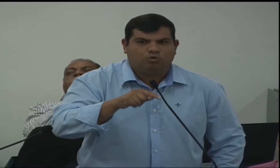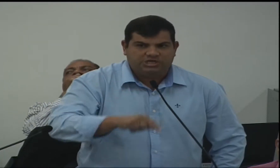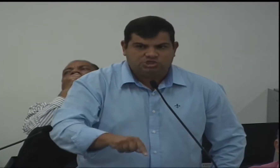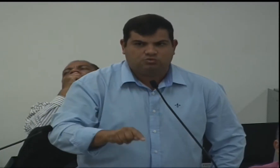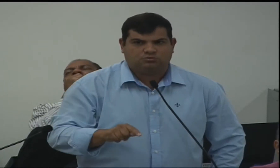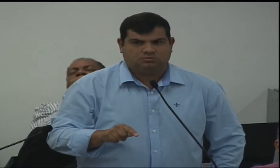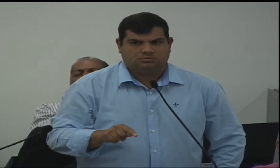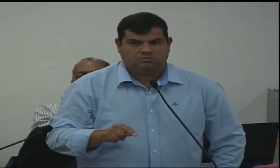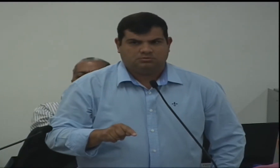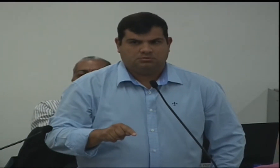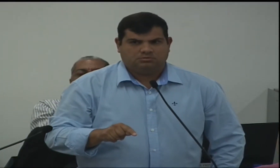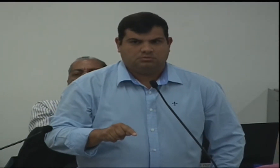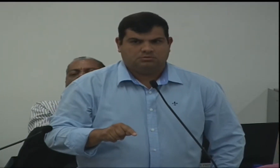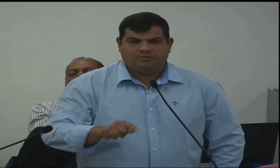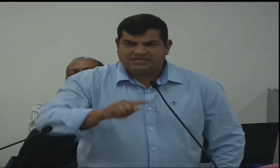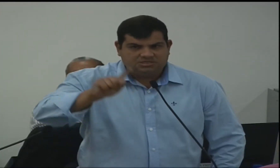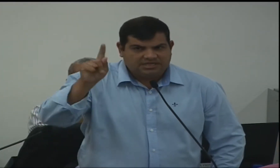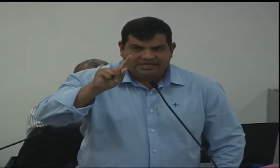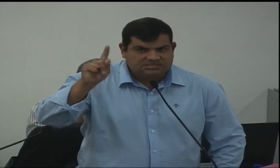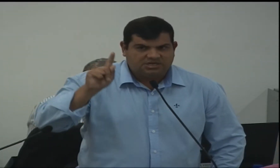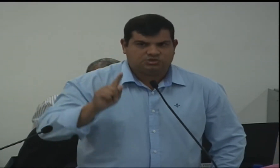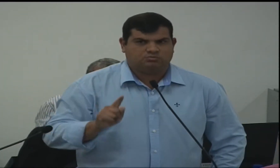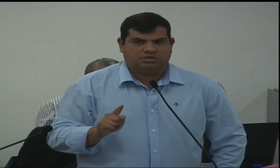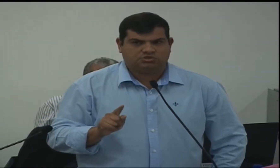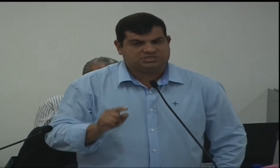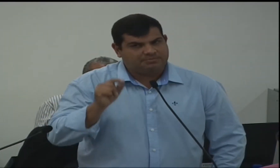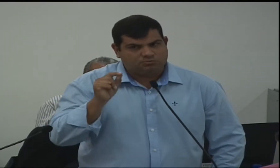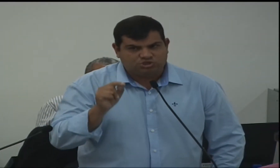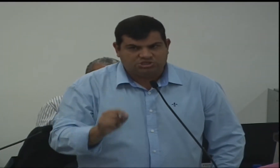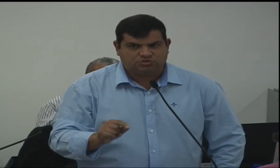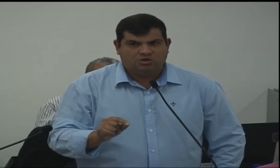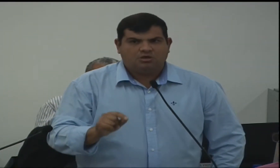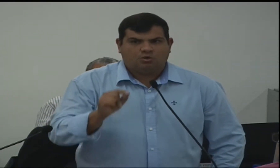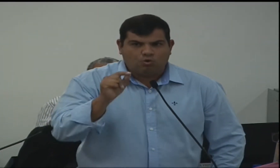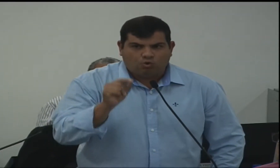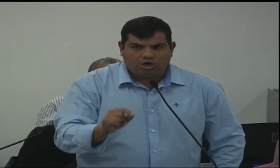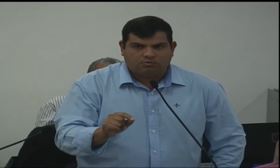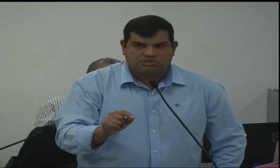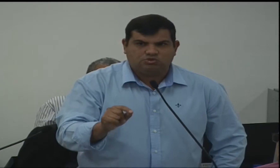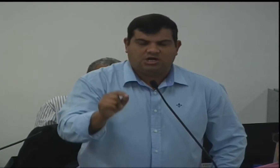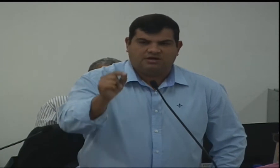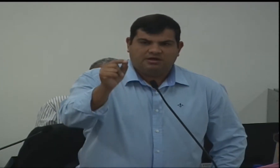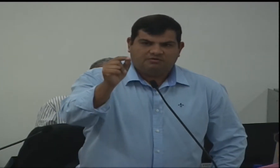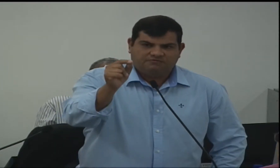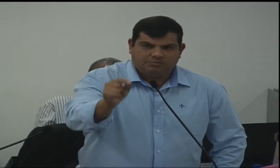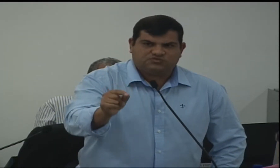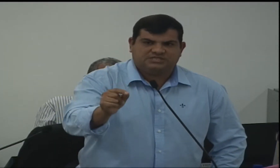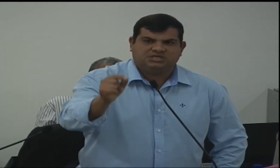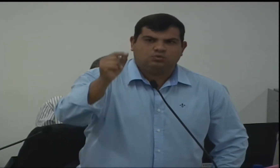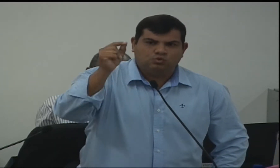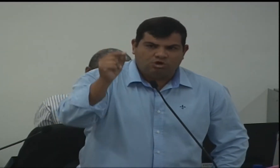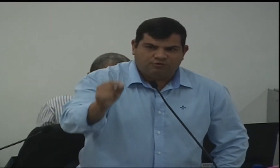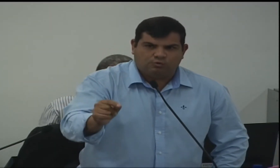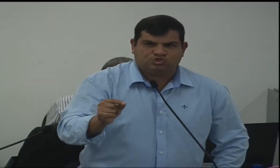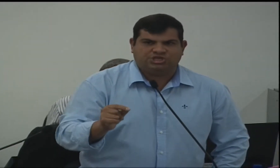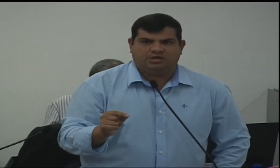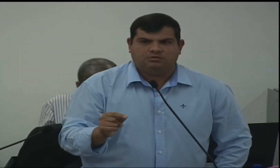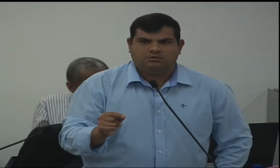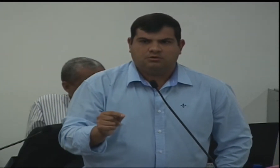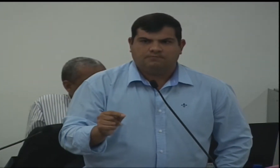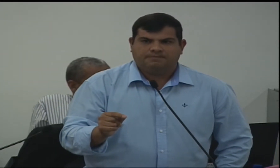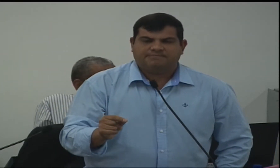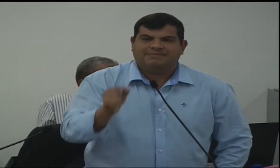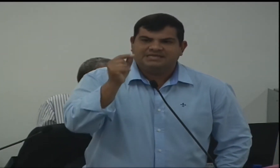interesse político. Não era de interesse de direitos humanos. Nós sabemos disso. Concordo com a senhora. Vamos fazer um novo